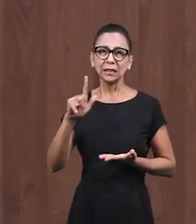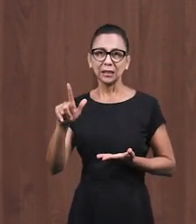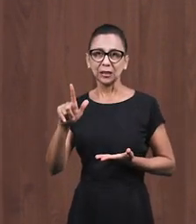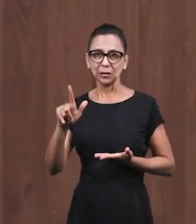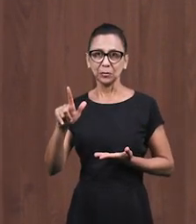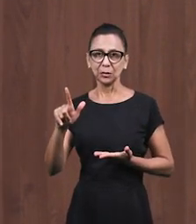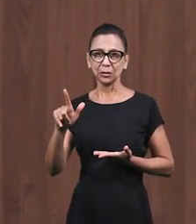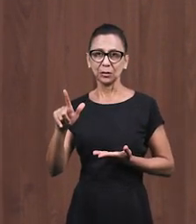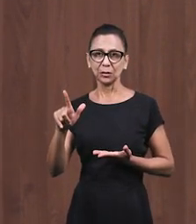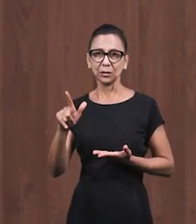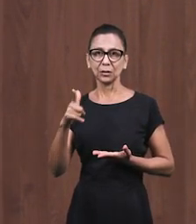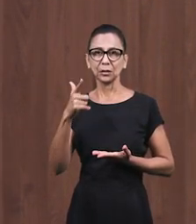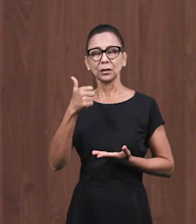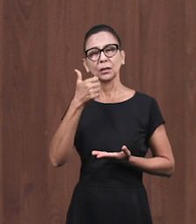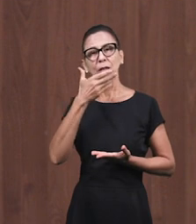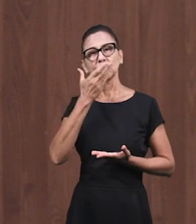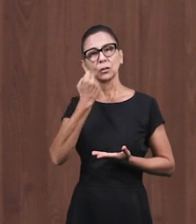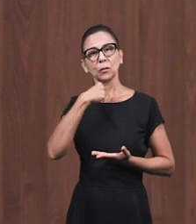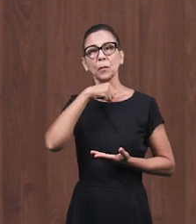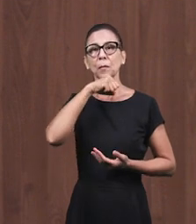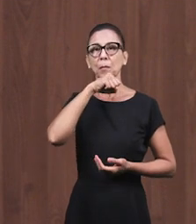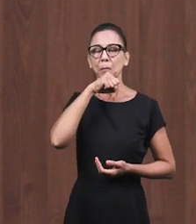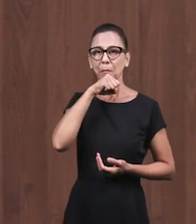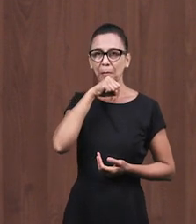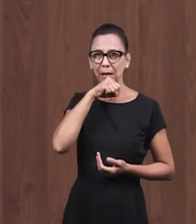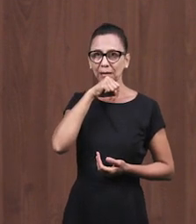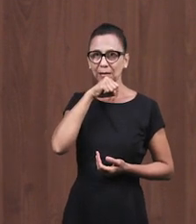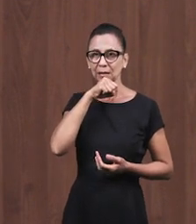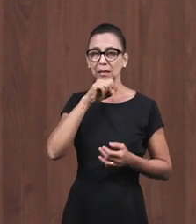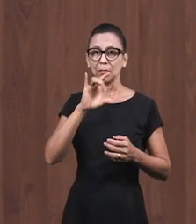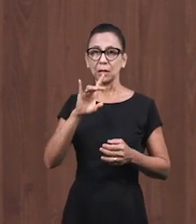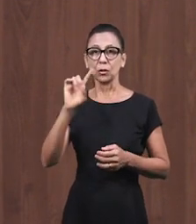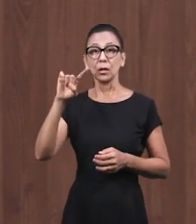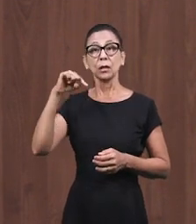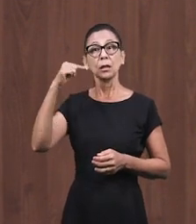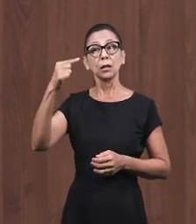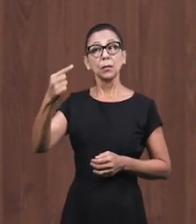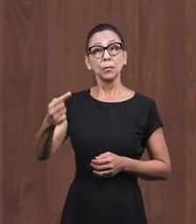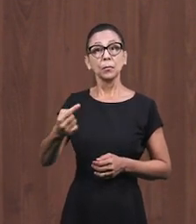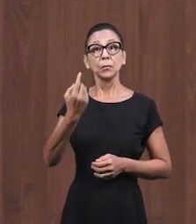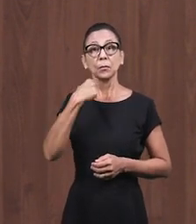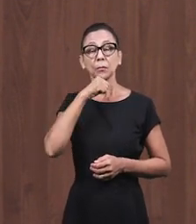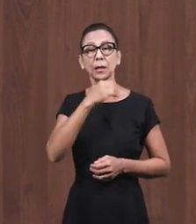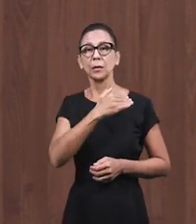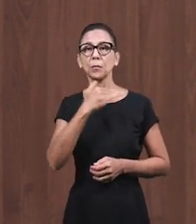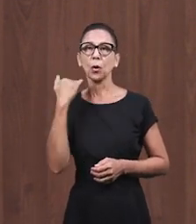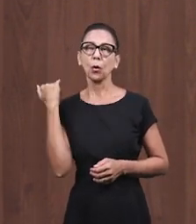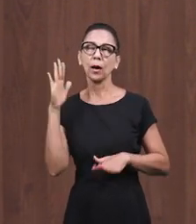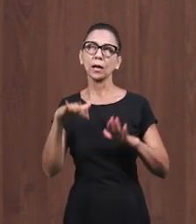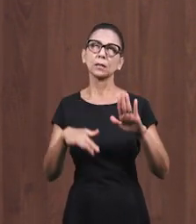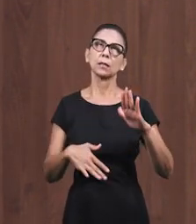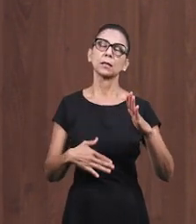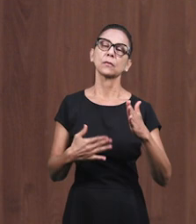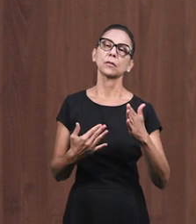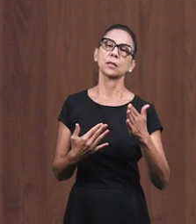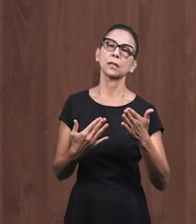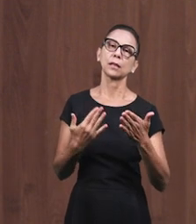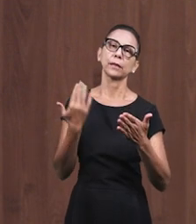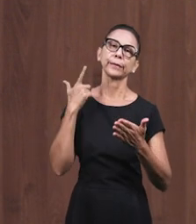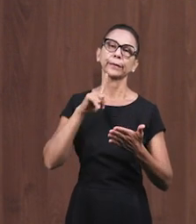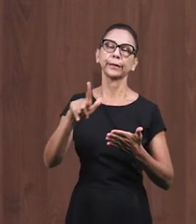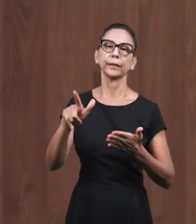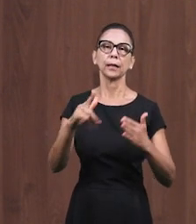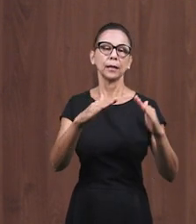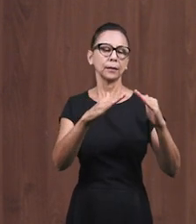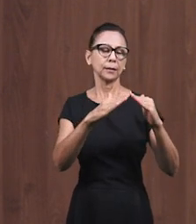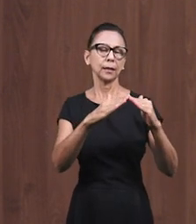morte deles. E às vezes a herança é em terras, casas, joias, dinheiro. E